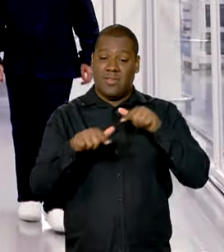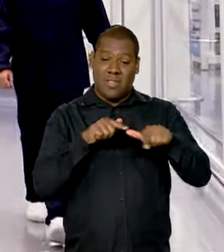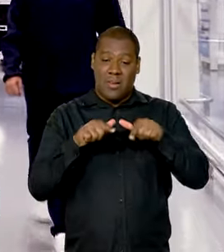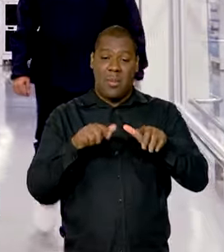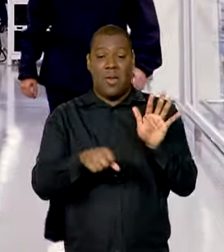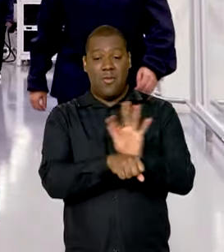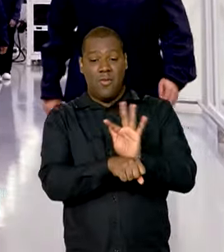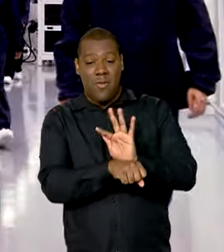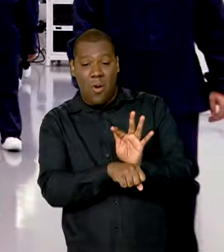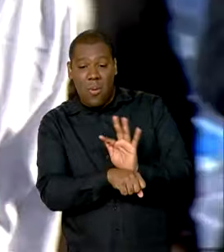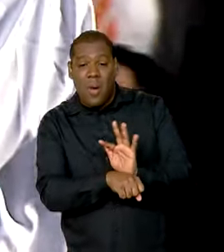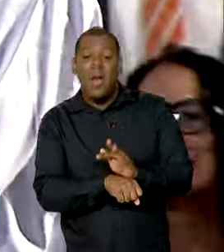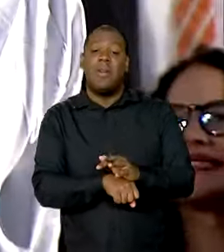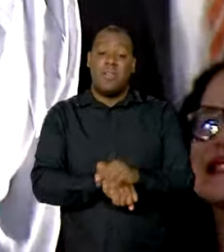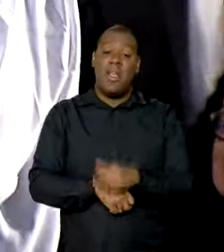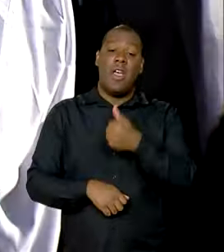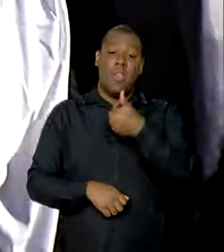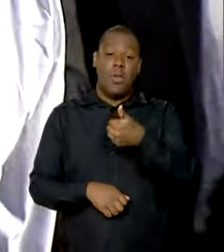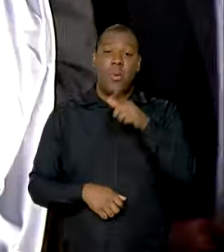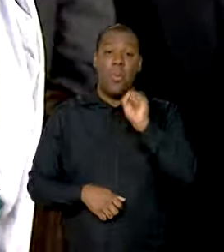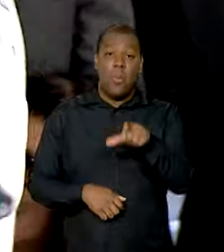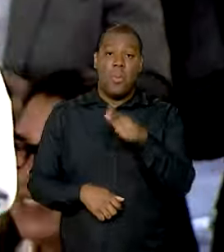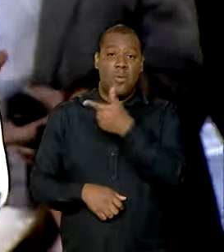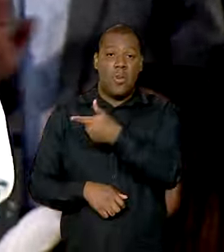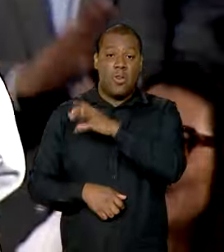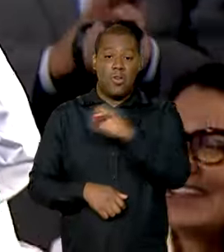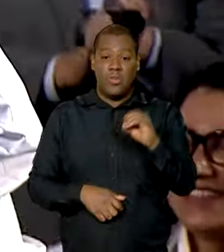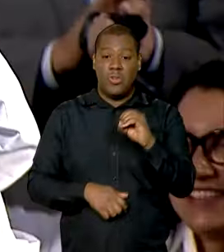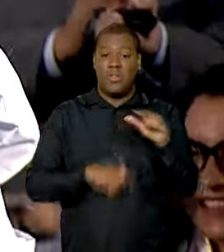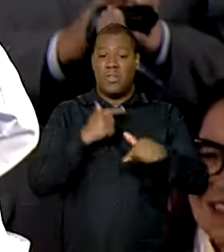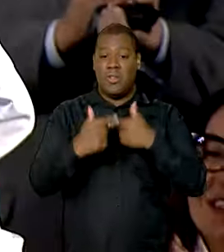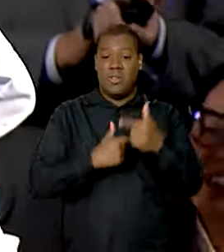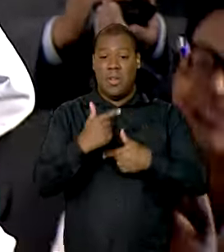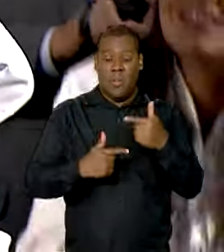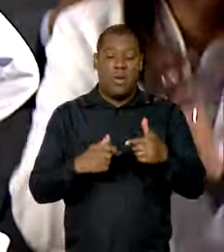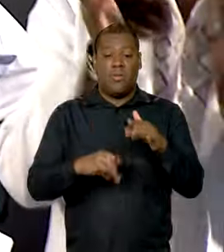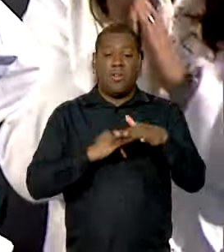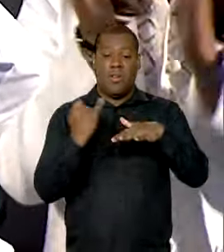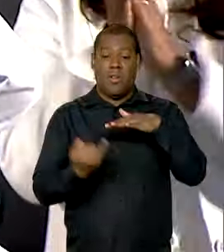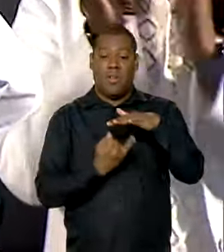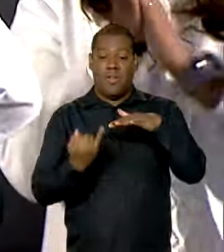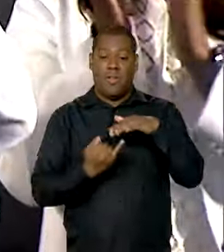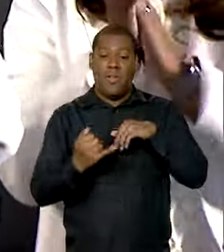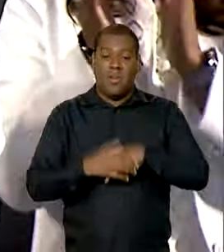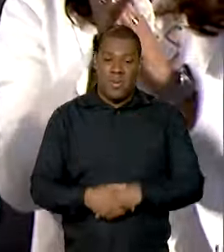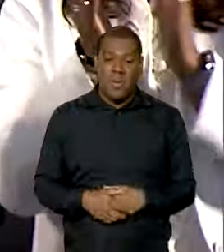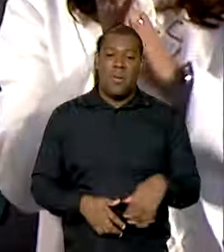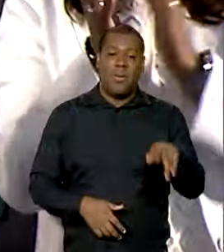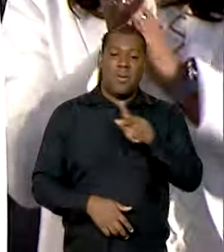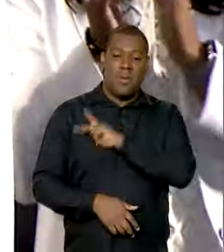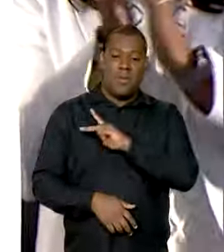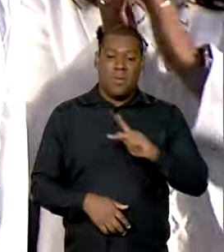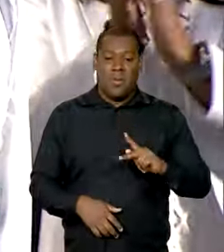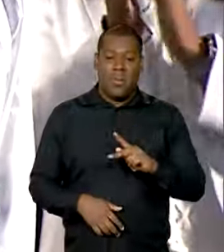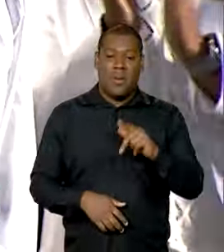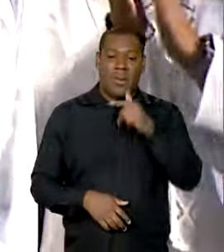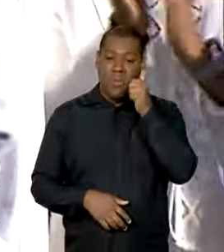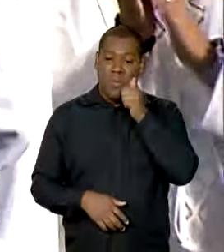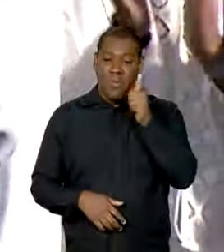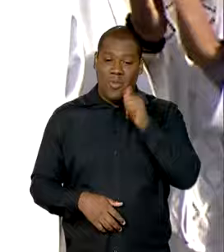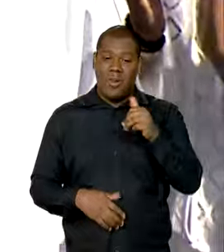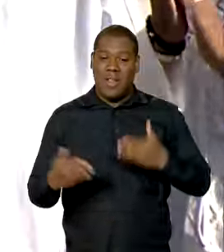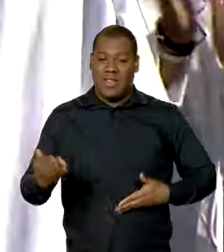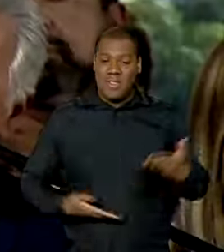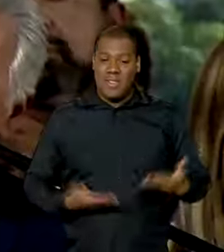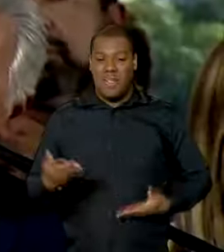indiretos. O presidente Lula recebeu de uma funcionária o primeiro medicamento produzido em território